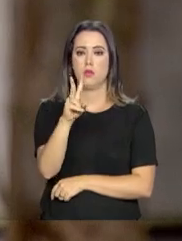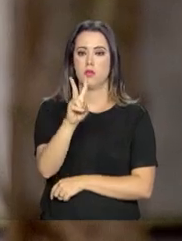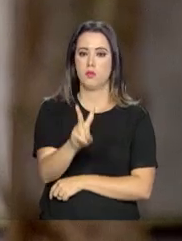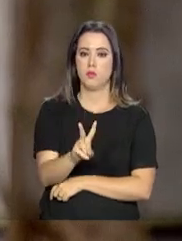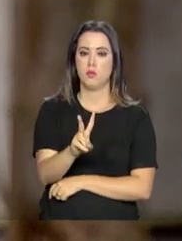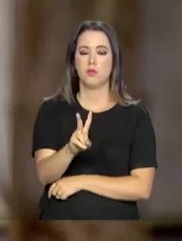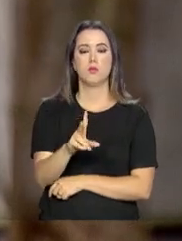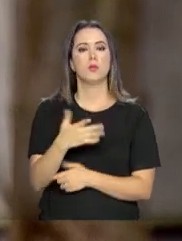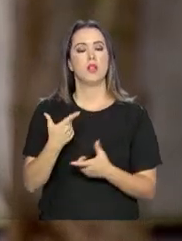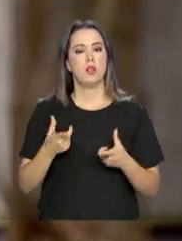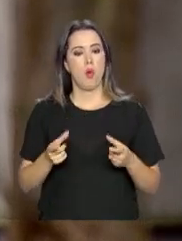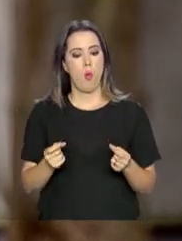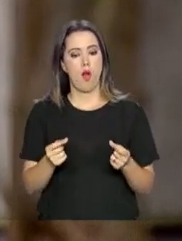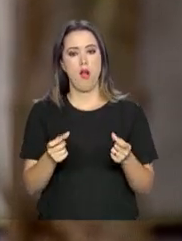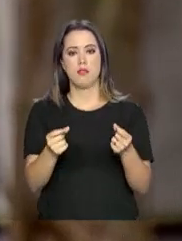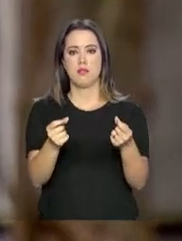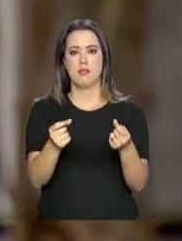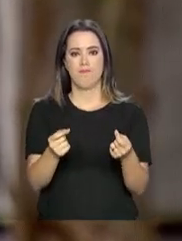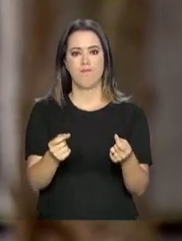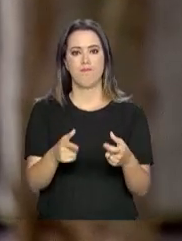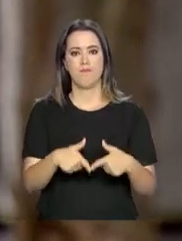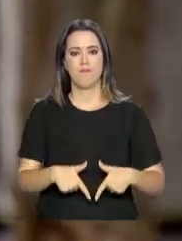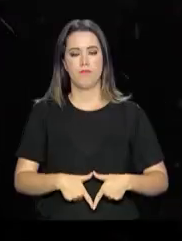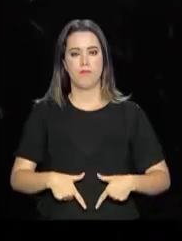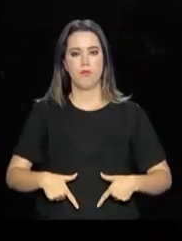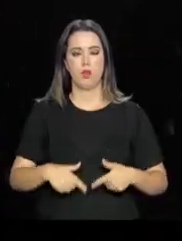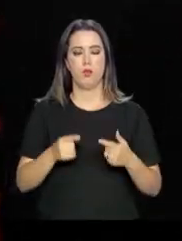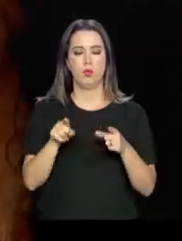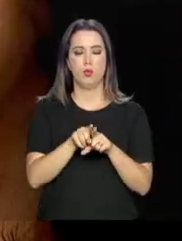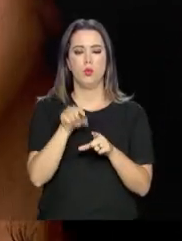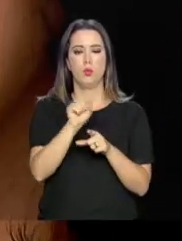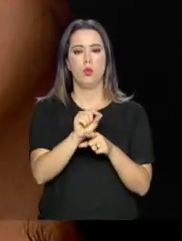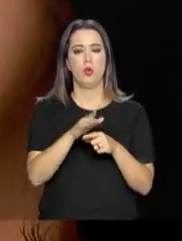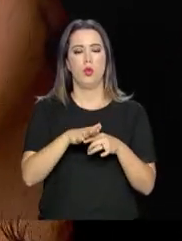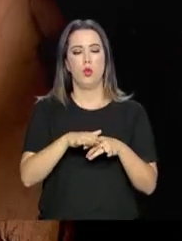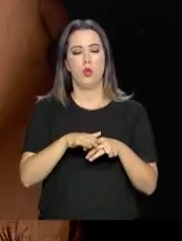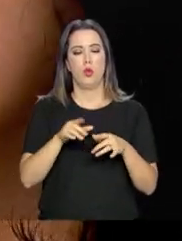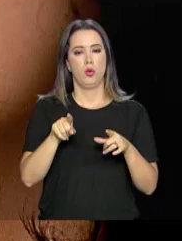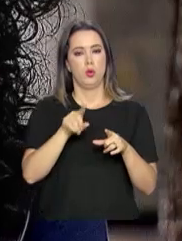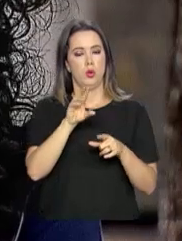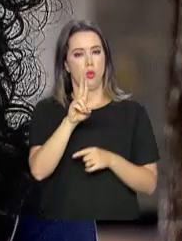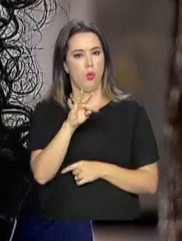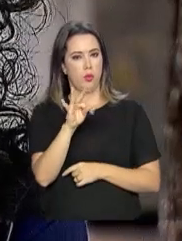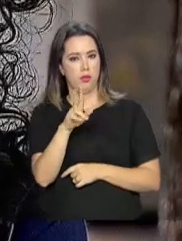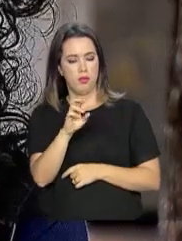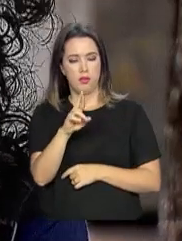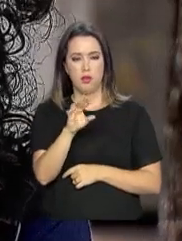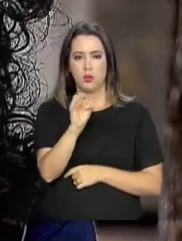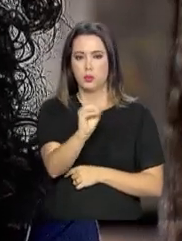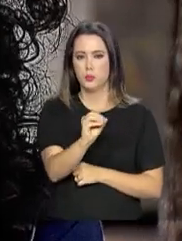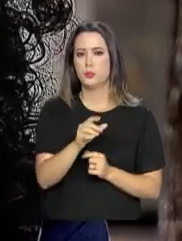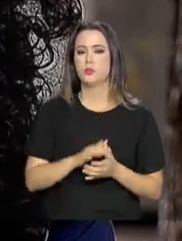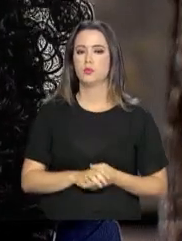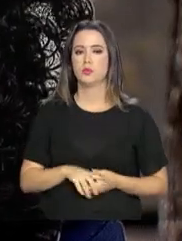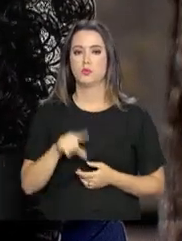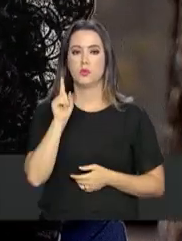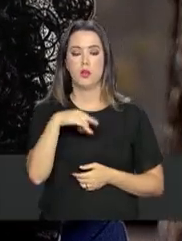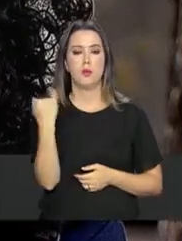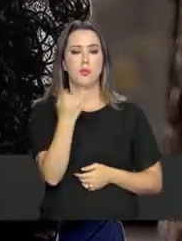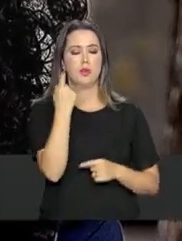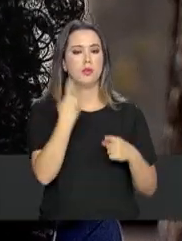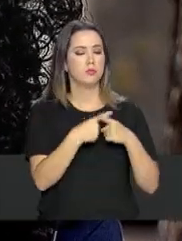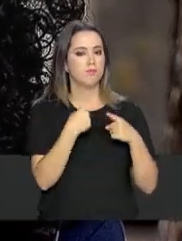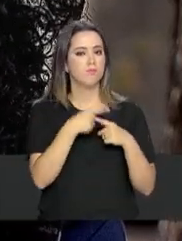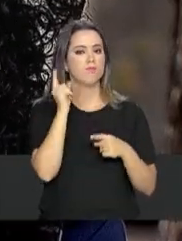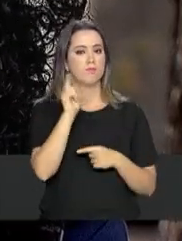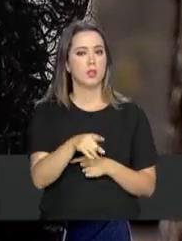do papiloma humano, o principal responsável pelo câncer de colo do útero. É muito importante porque é uma questão de saúde, né?